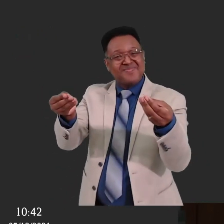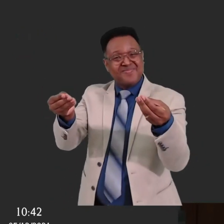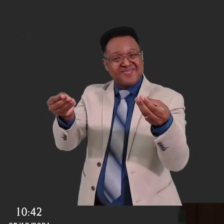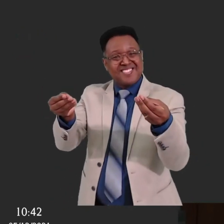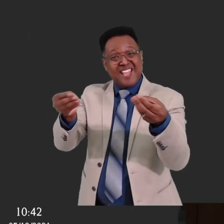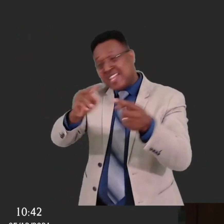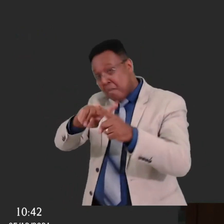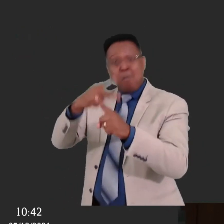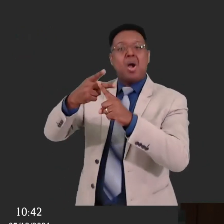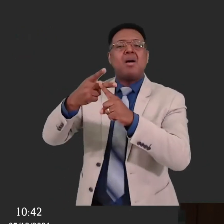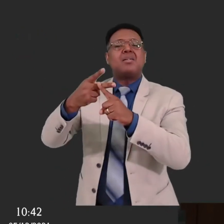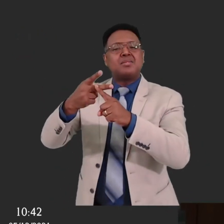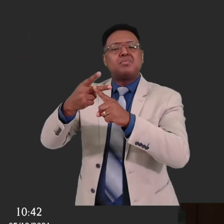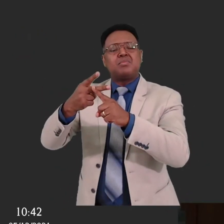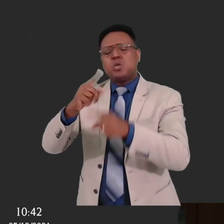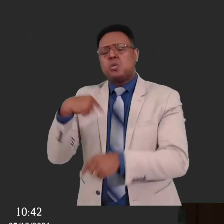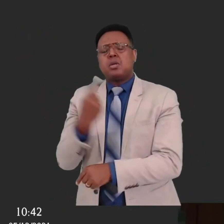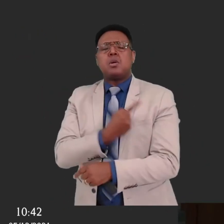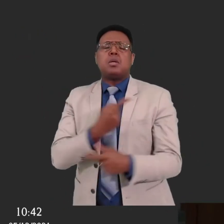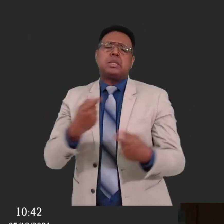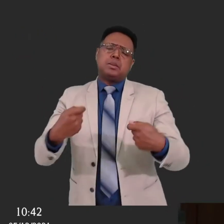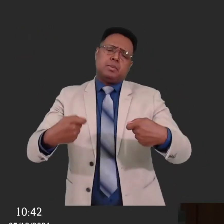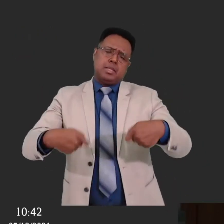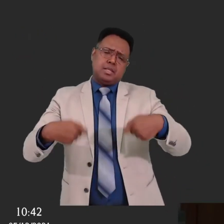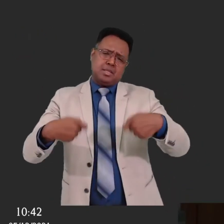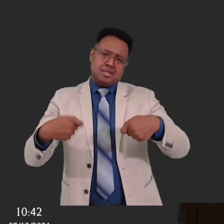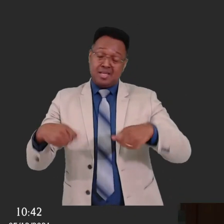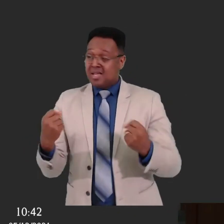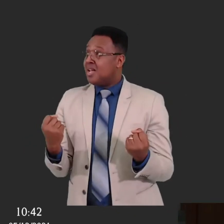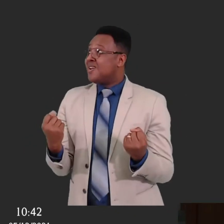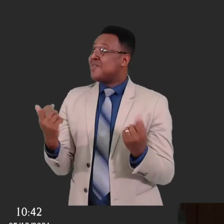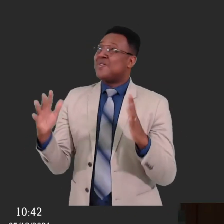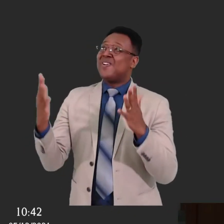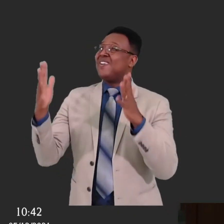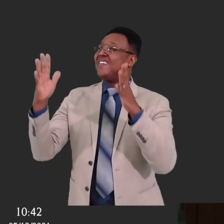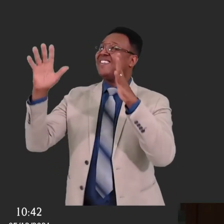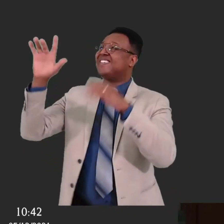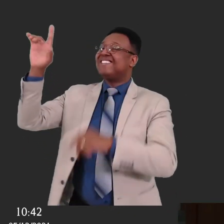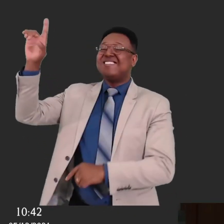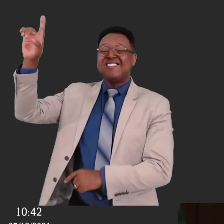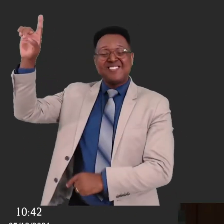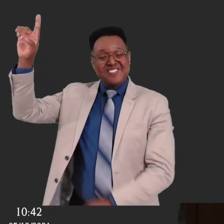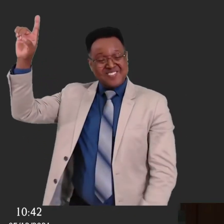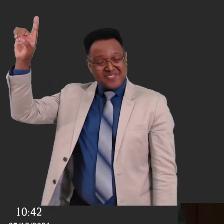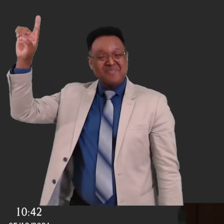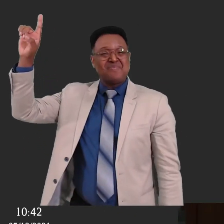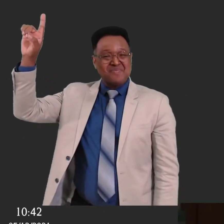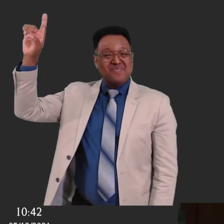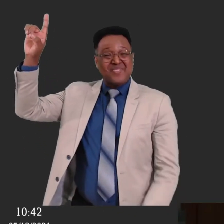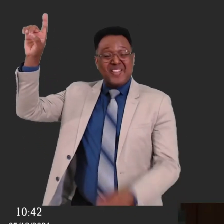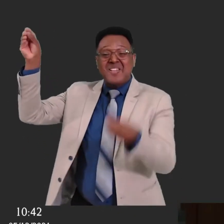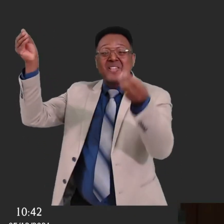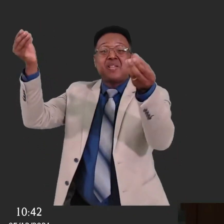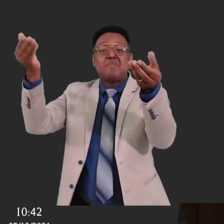irmãos? Bendito seja Deus que colocou no coração dos seus filhos o